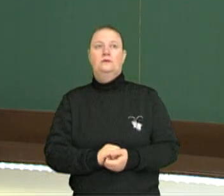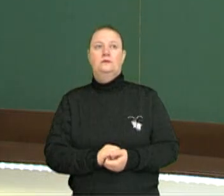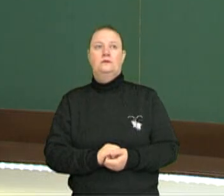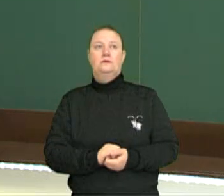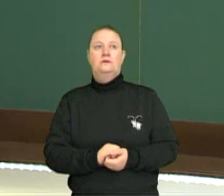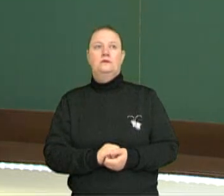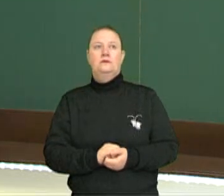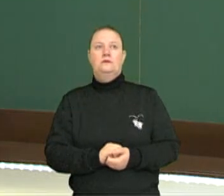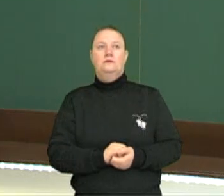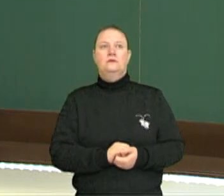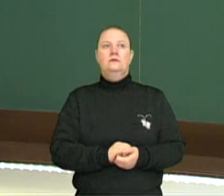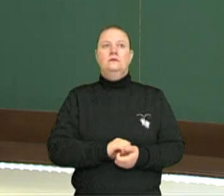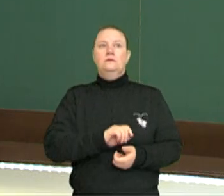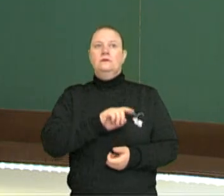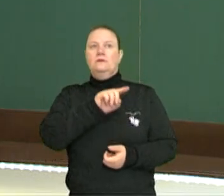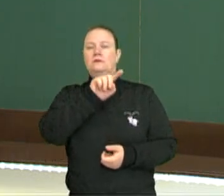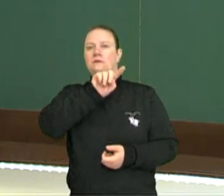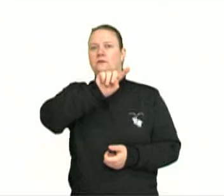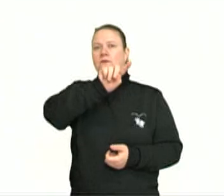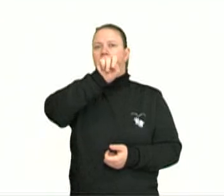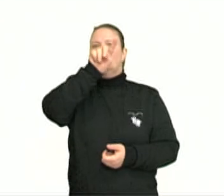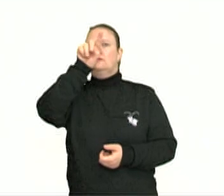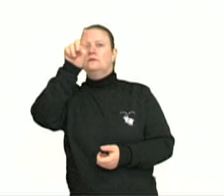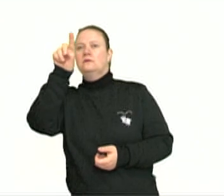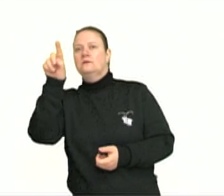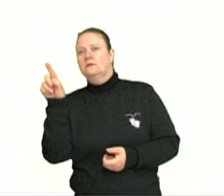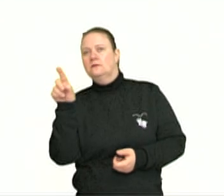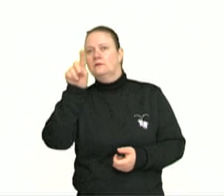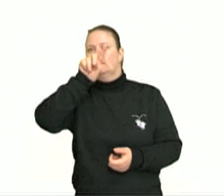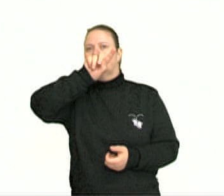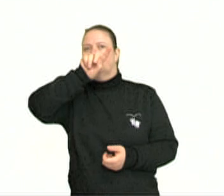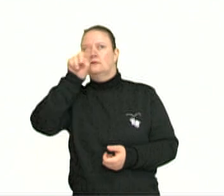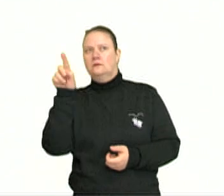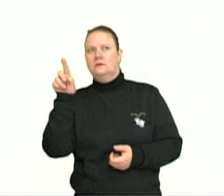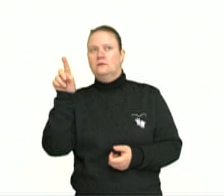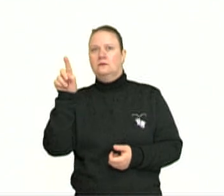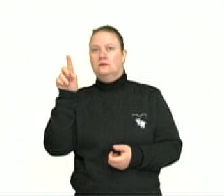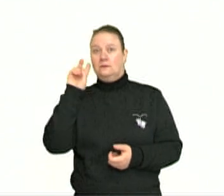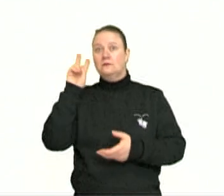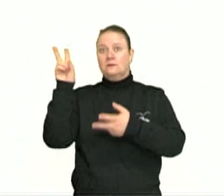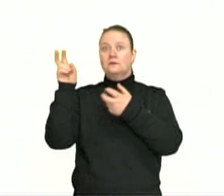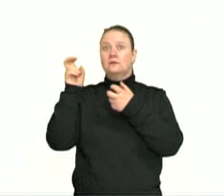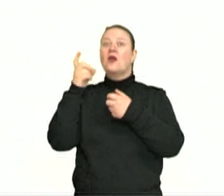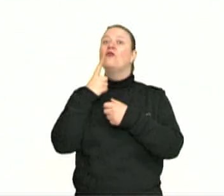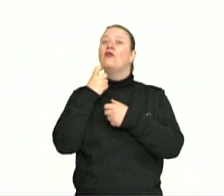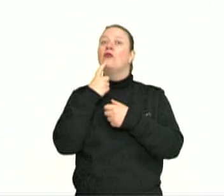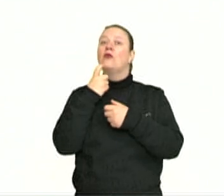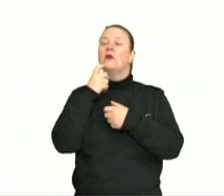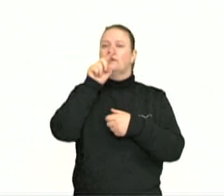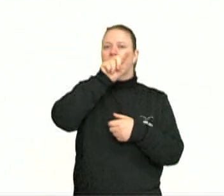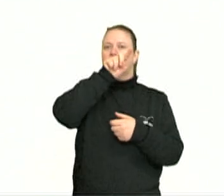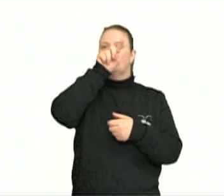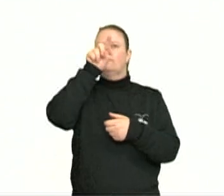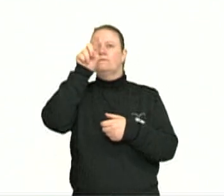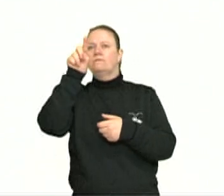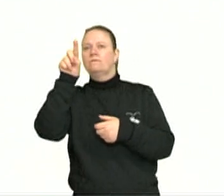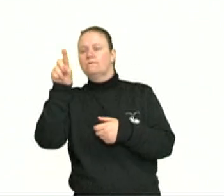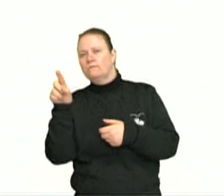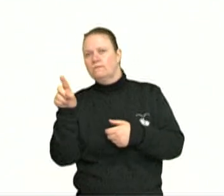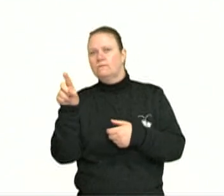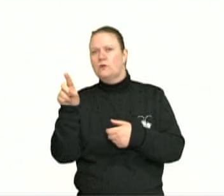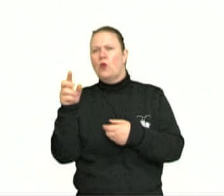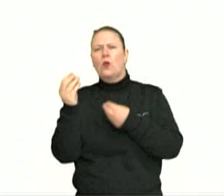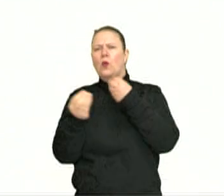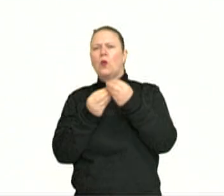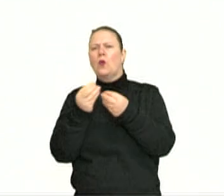dela acaba sendo uma trajetória circular, como está sendo mostrado por aquela seta vermelhinha ali, né? Existe alguma coisa que está